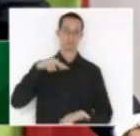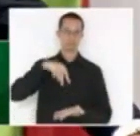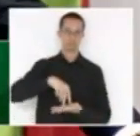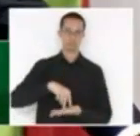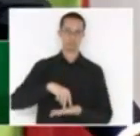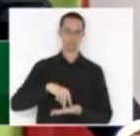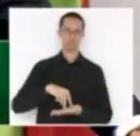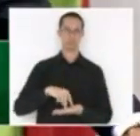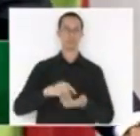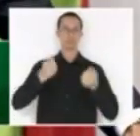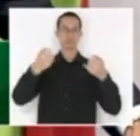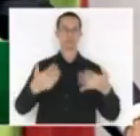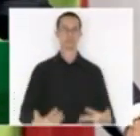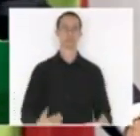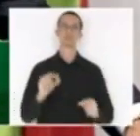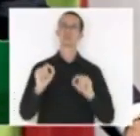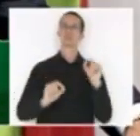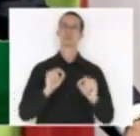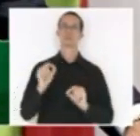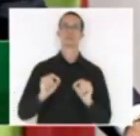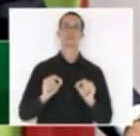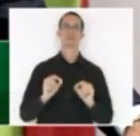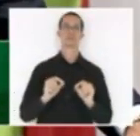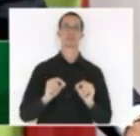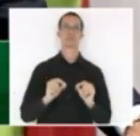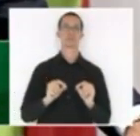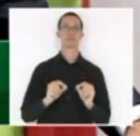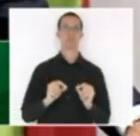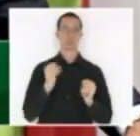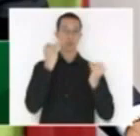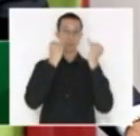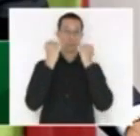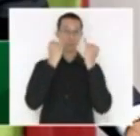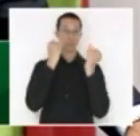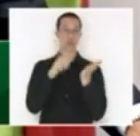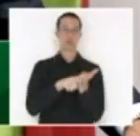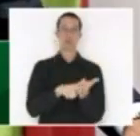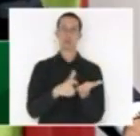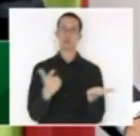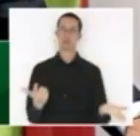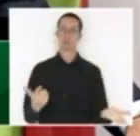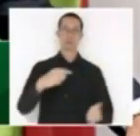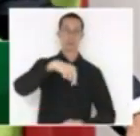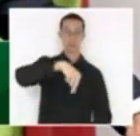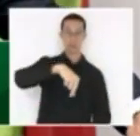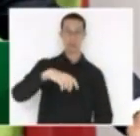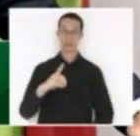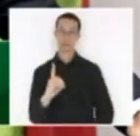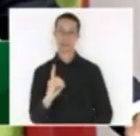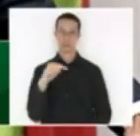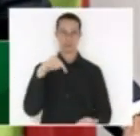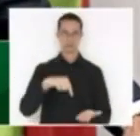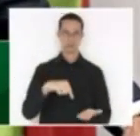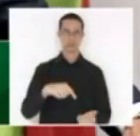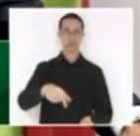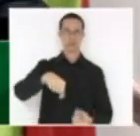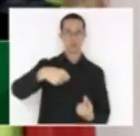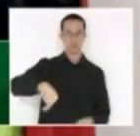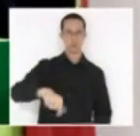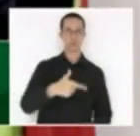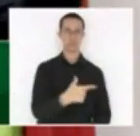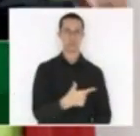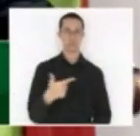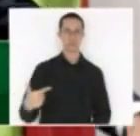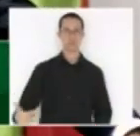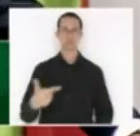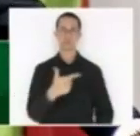levantamento vinculado no jornal Notícias do Dia do final de semana, mais precisamente nas páginas 22 e 23,